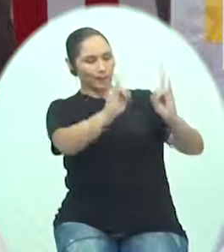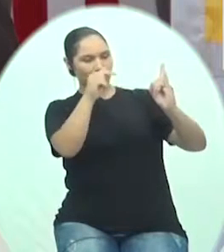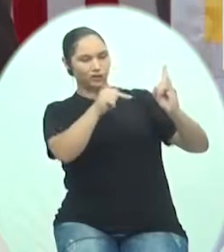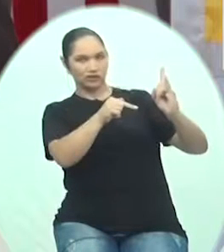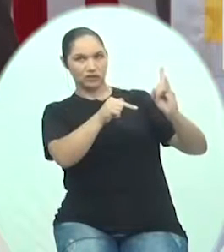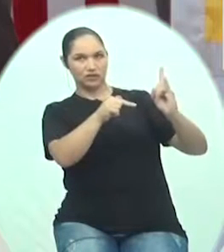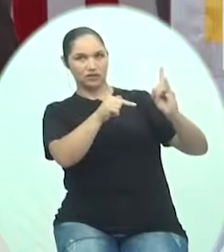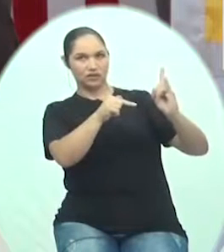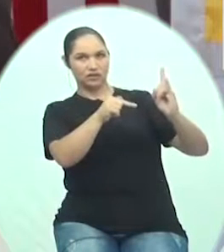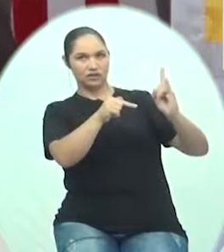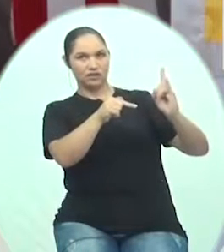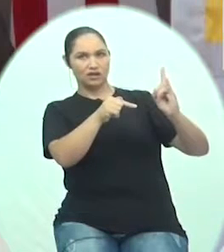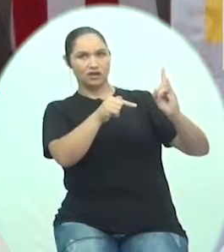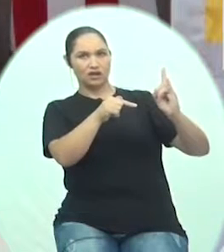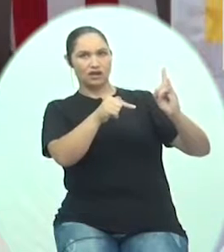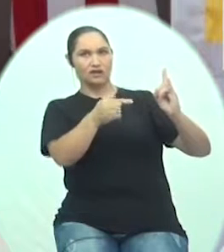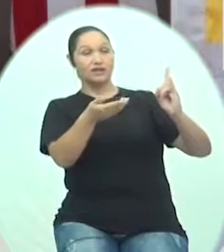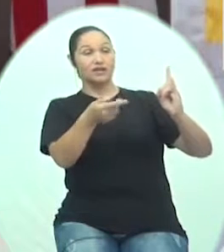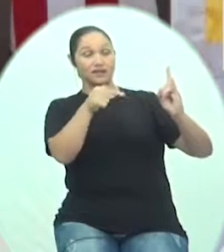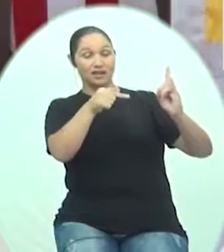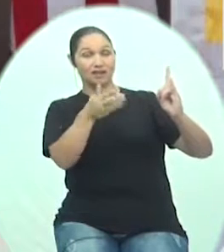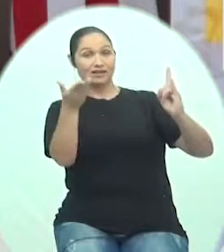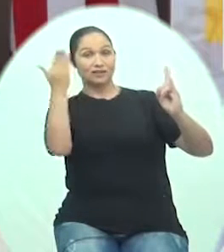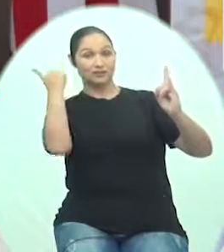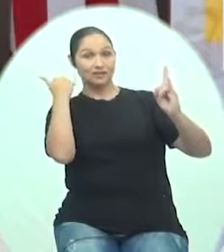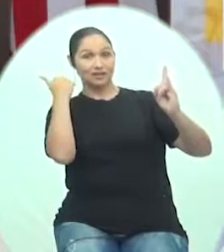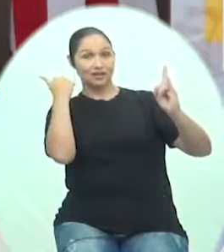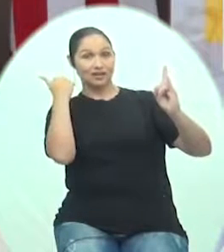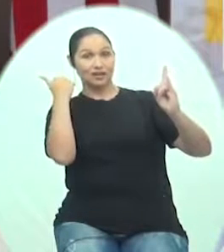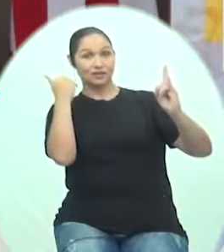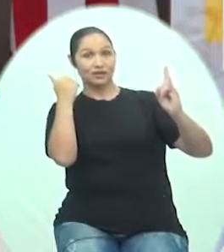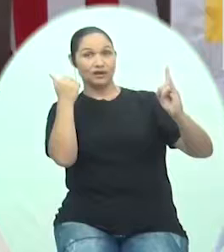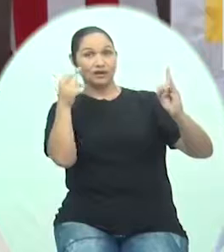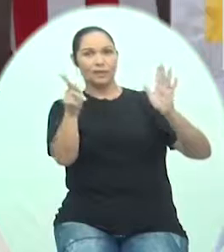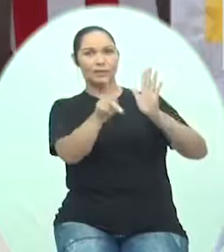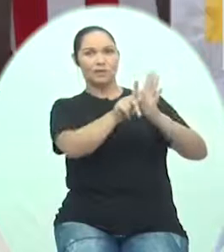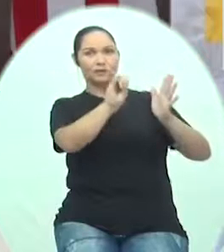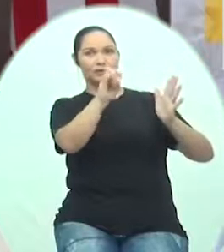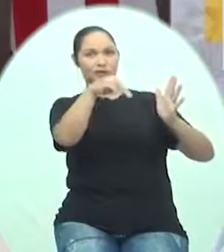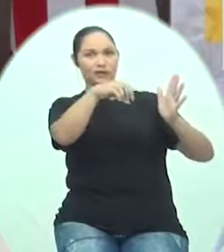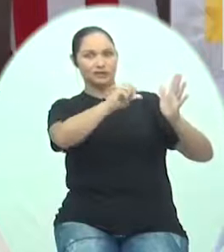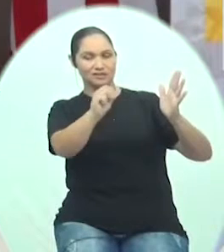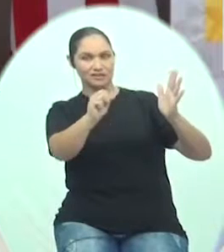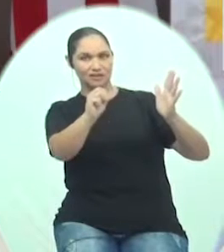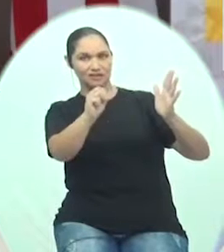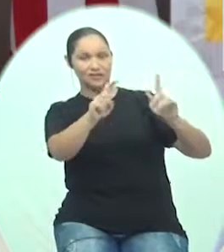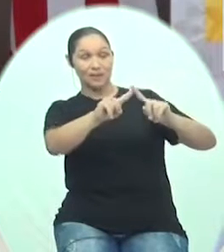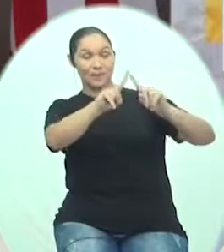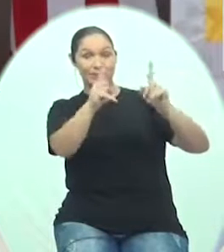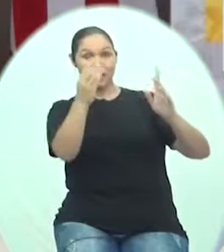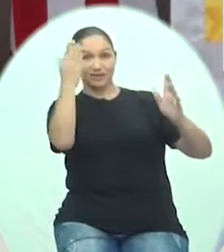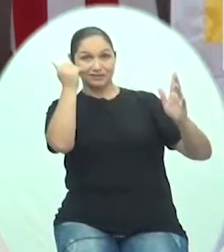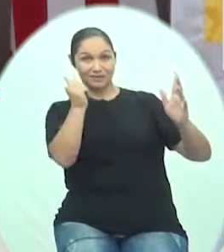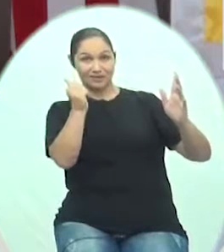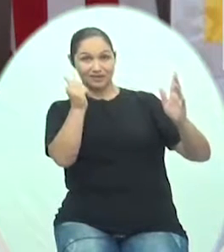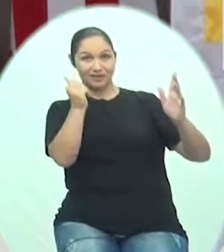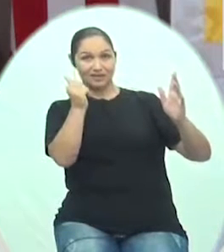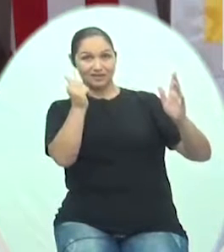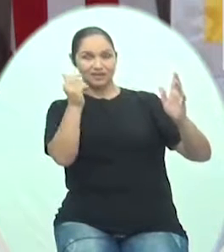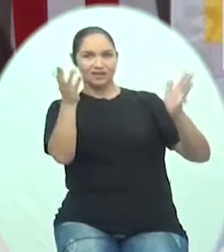inaugurado provavelmente agora no final de março eu estive hoje de manhã fazendo uma visita lá em